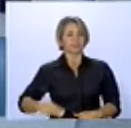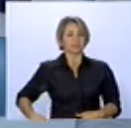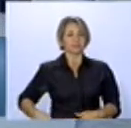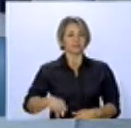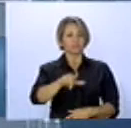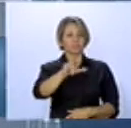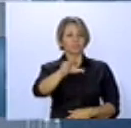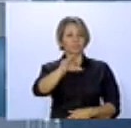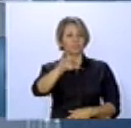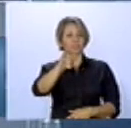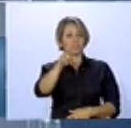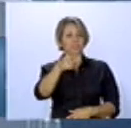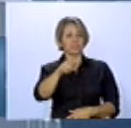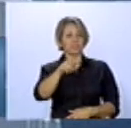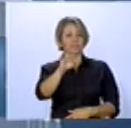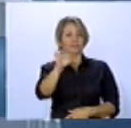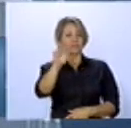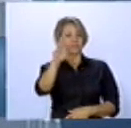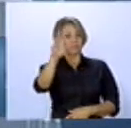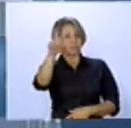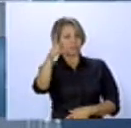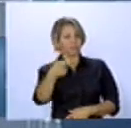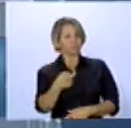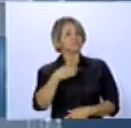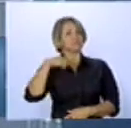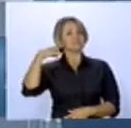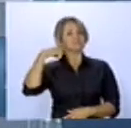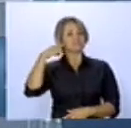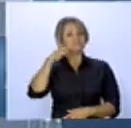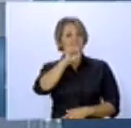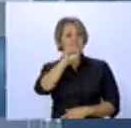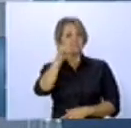salentíssima sub procuradora Sandra